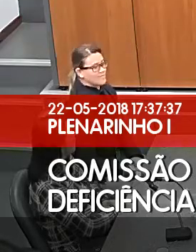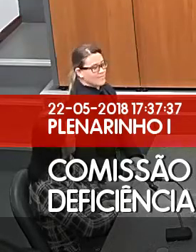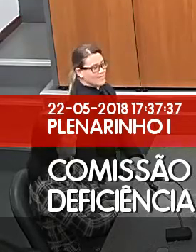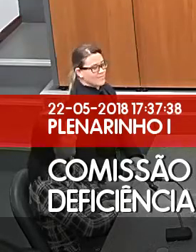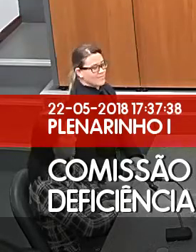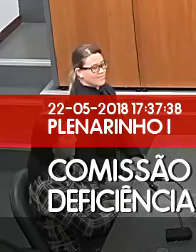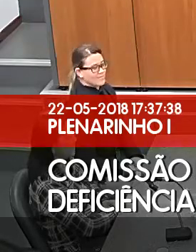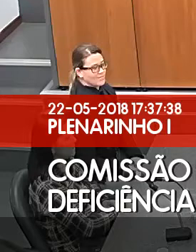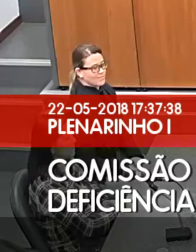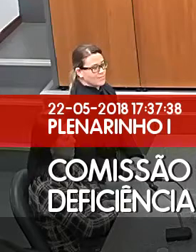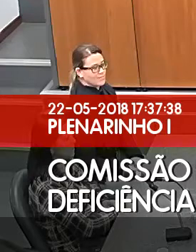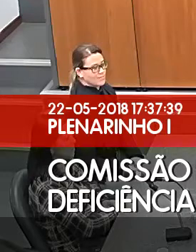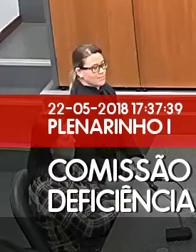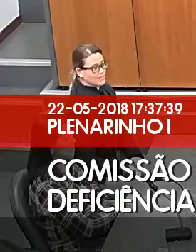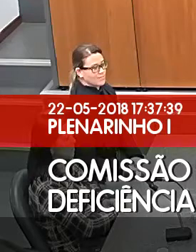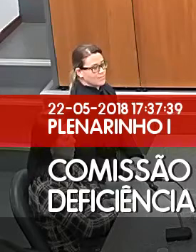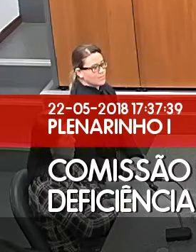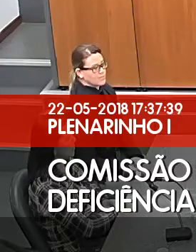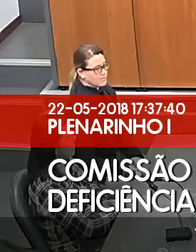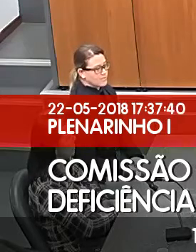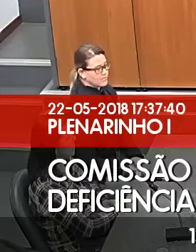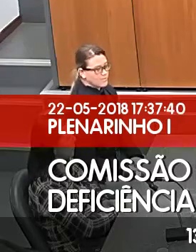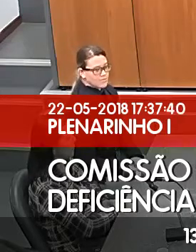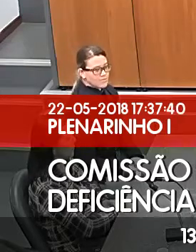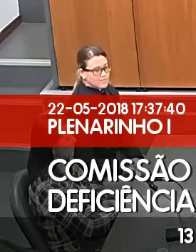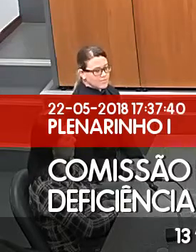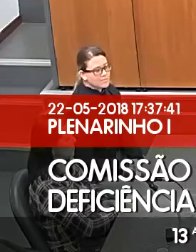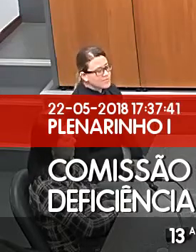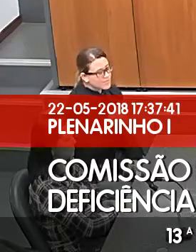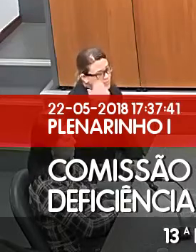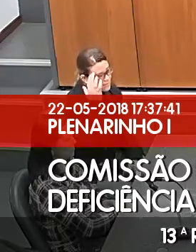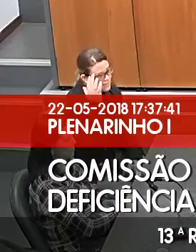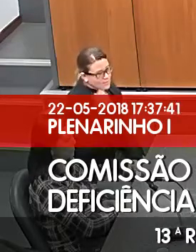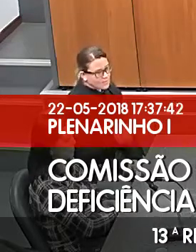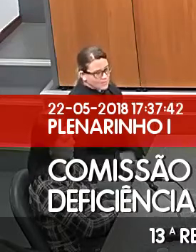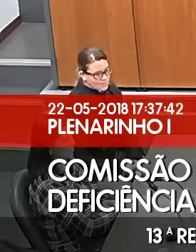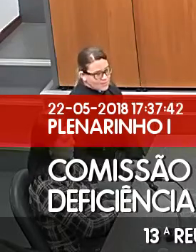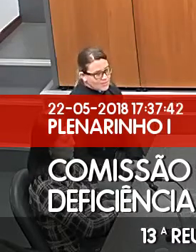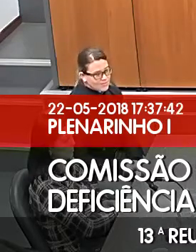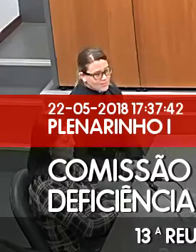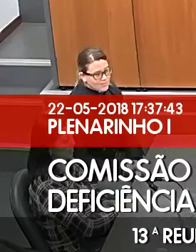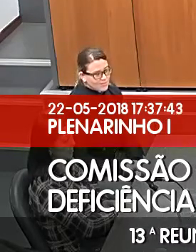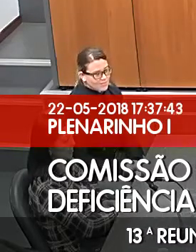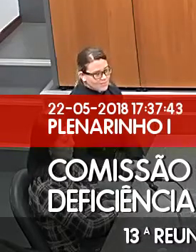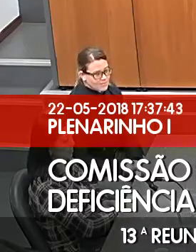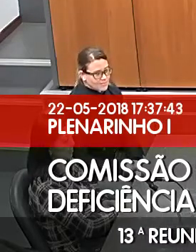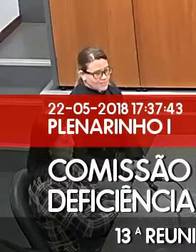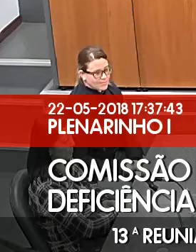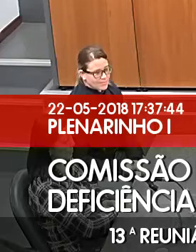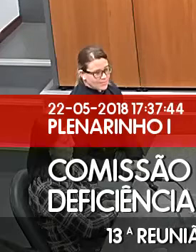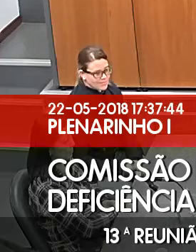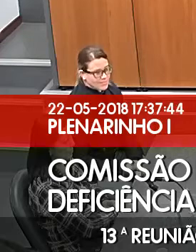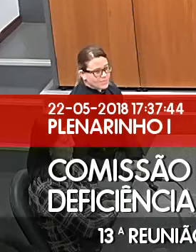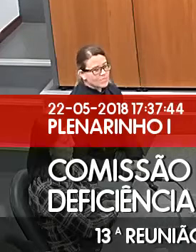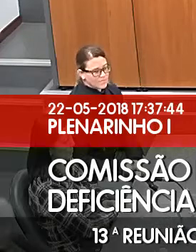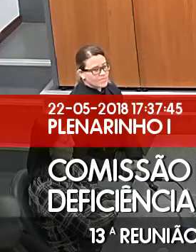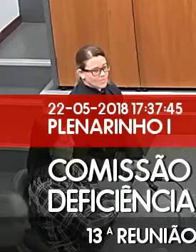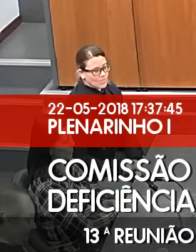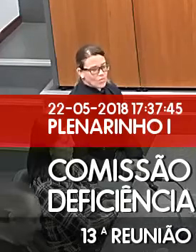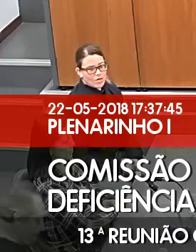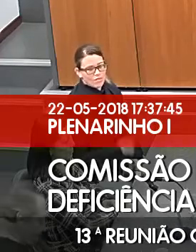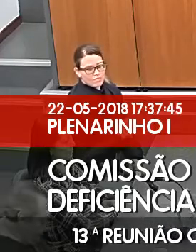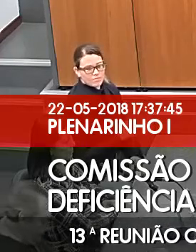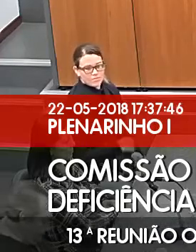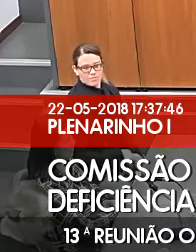Ele tem ética. Então, é preciso conhecer a cultura surda e tudo que envolve, né, esse setor da pessoa surda, porque